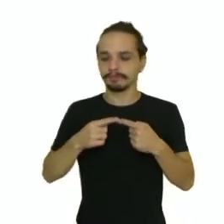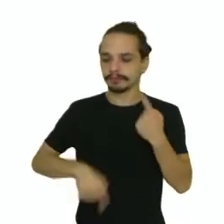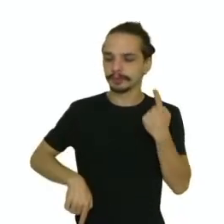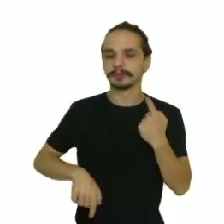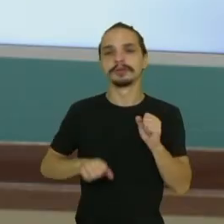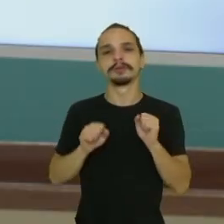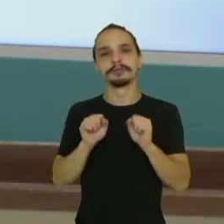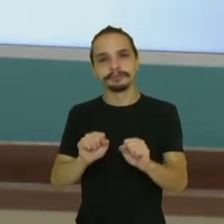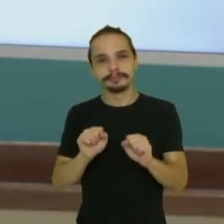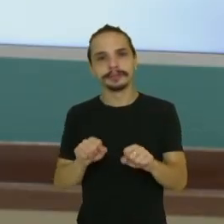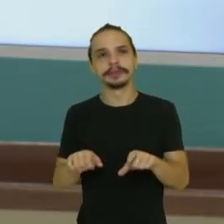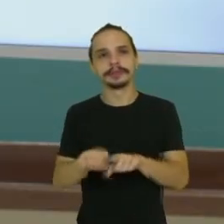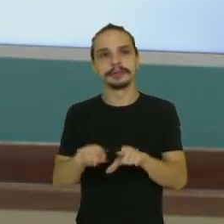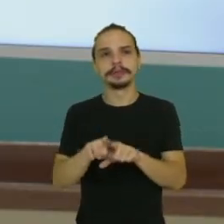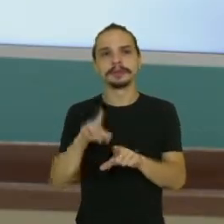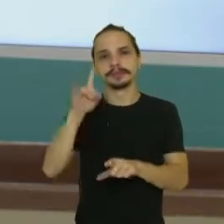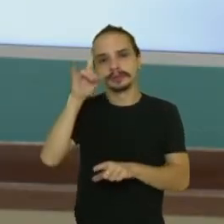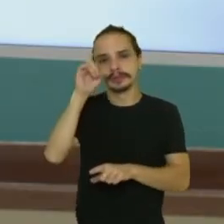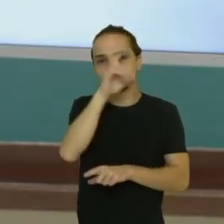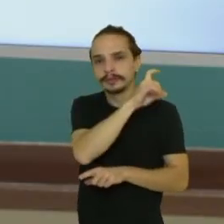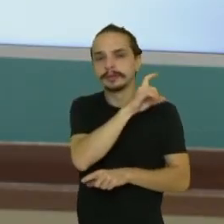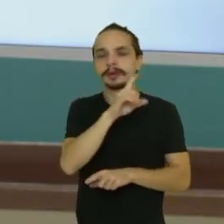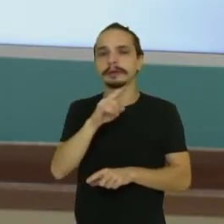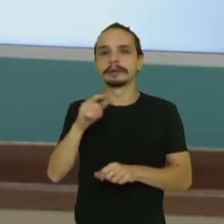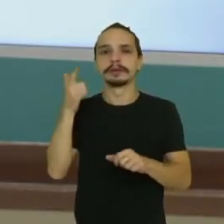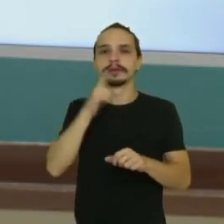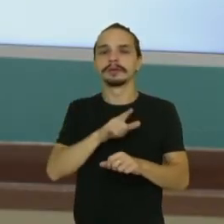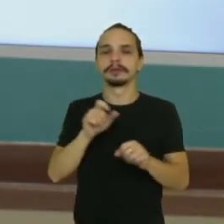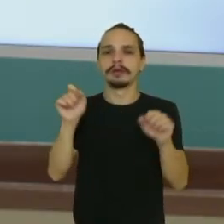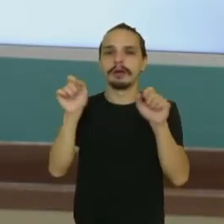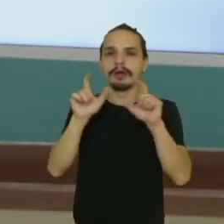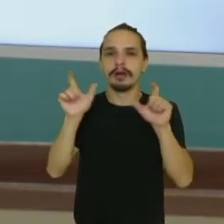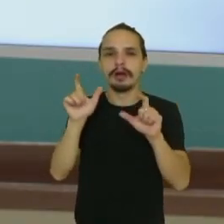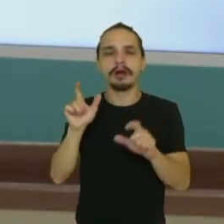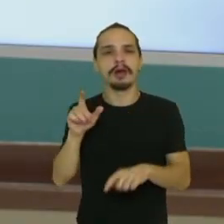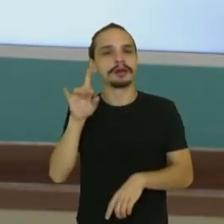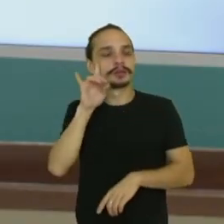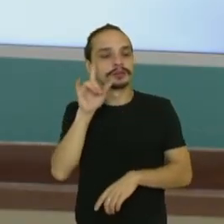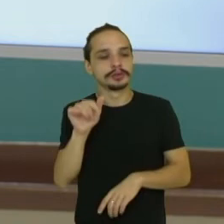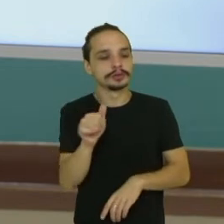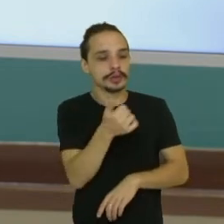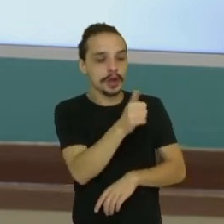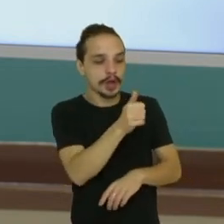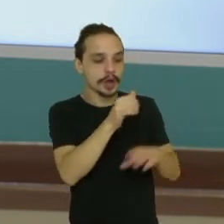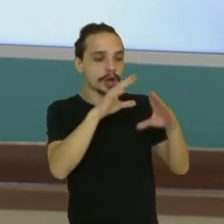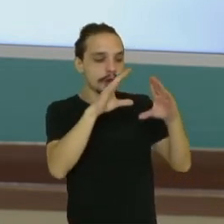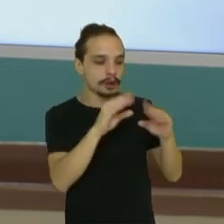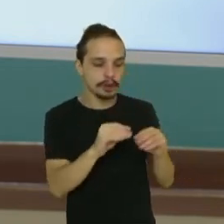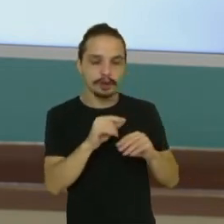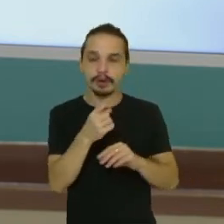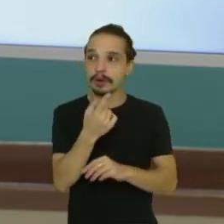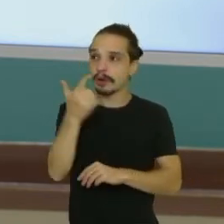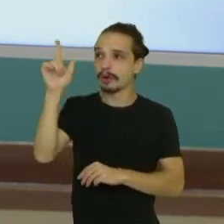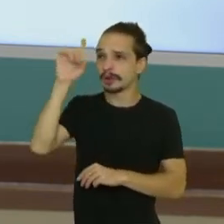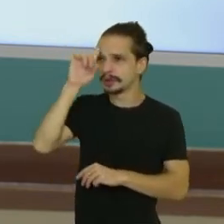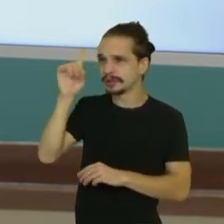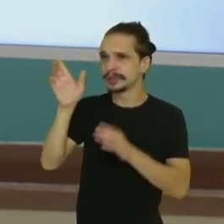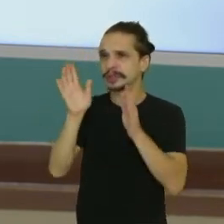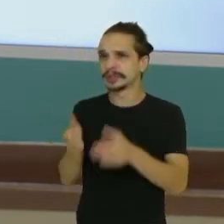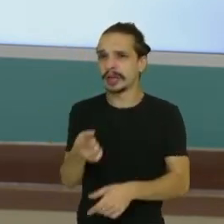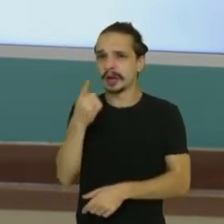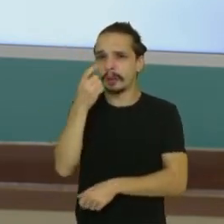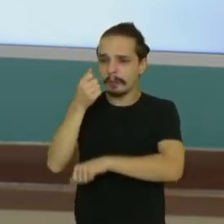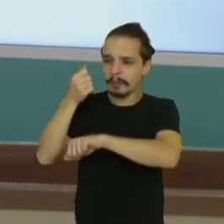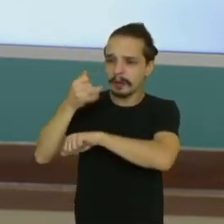difícil ter disposição ao longo né da manhã e da tarde aí um dia eu durmo umas 11 horas da noite ah mas outro dia eu fui dormir já era uma